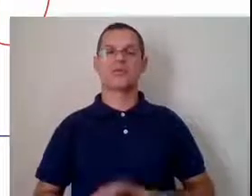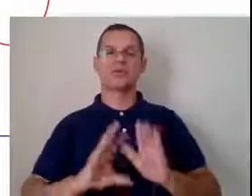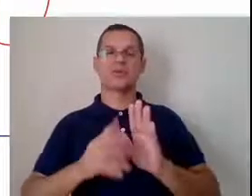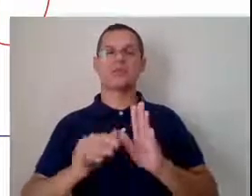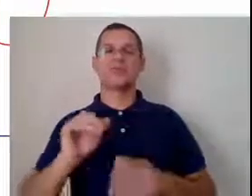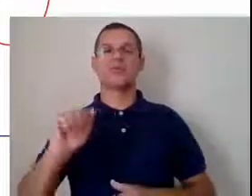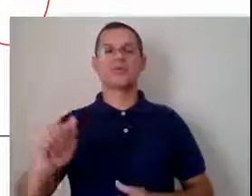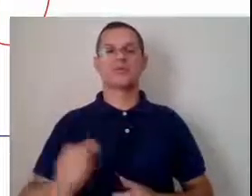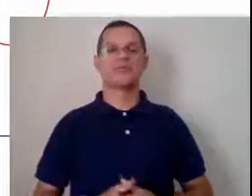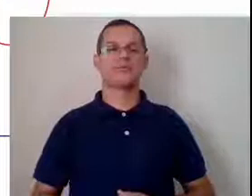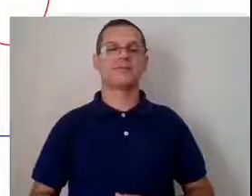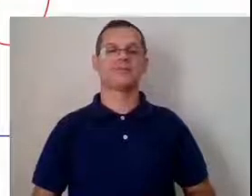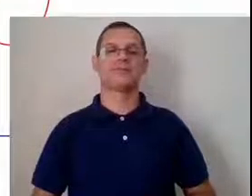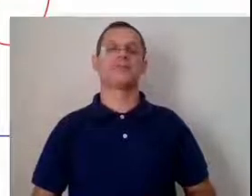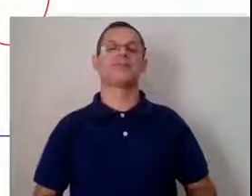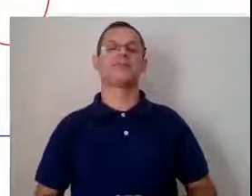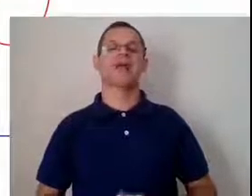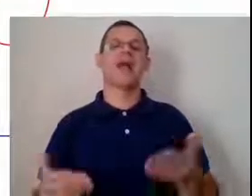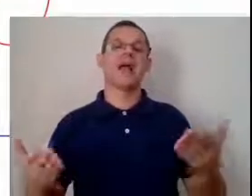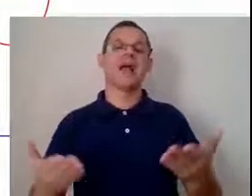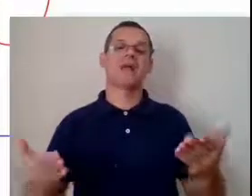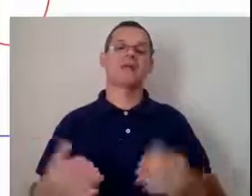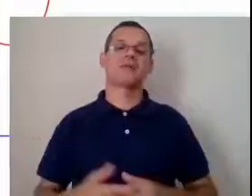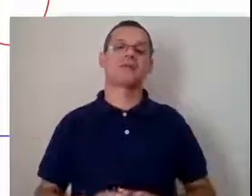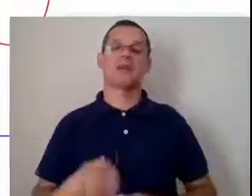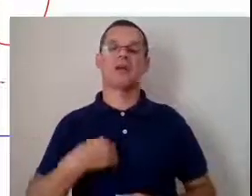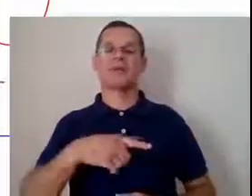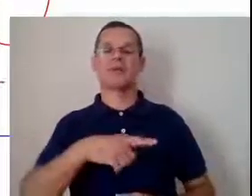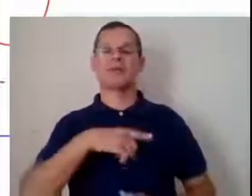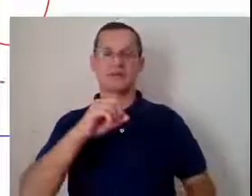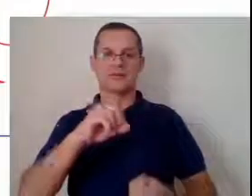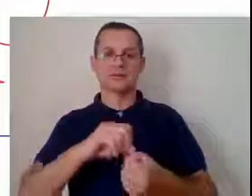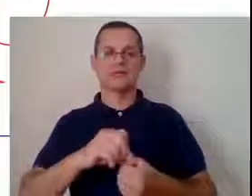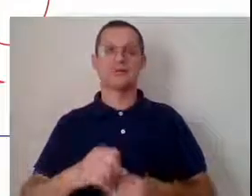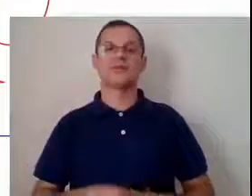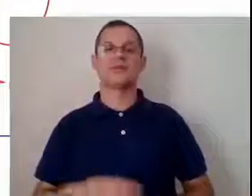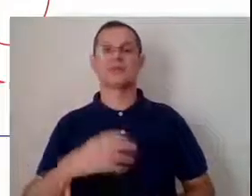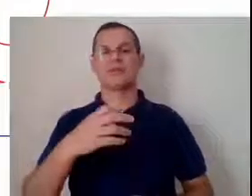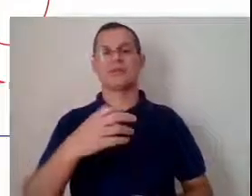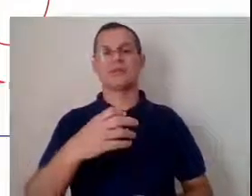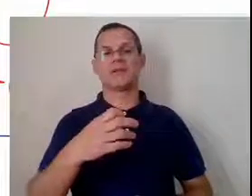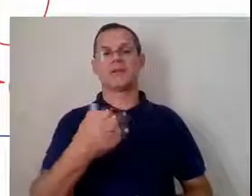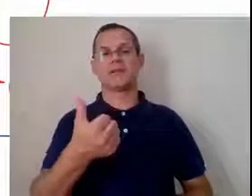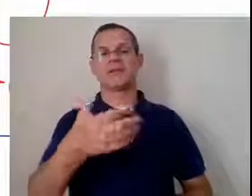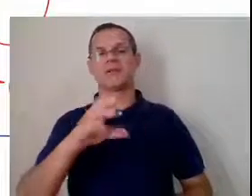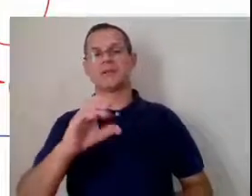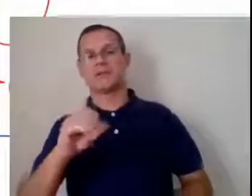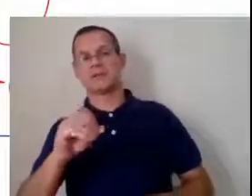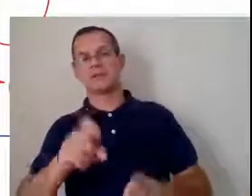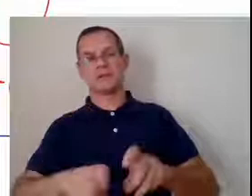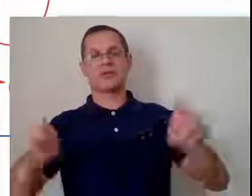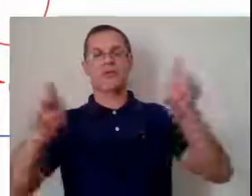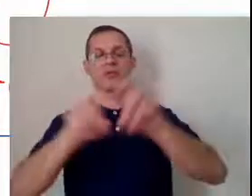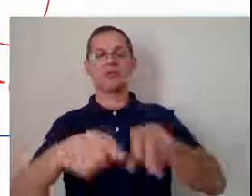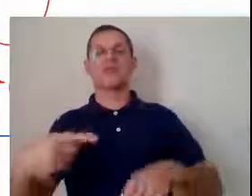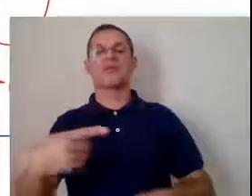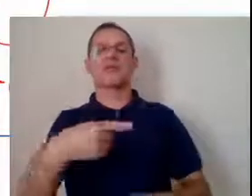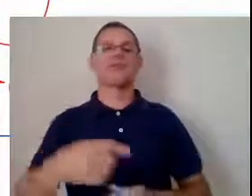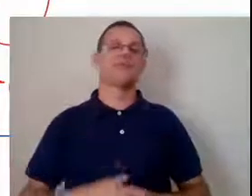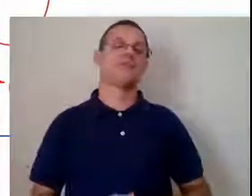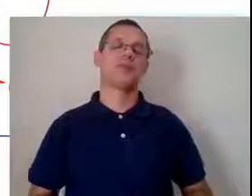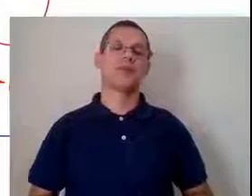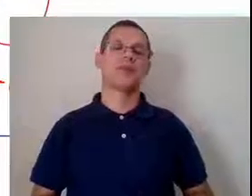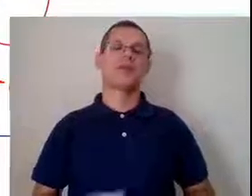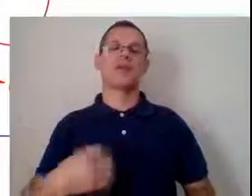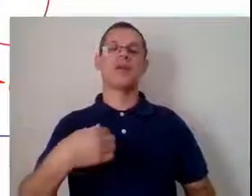A. Tá? Agora, eu tenho que fazer os 60 comandos menos. O